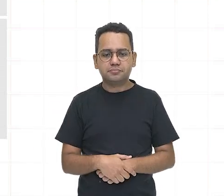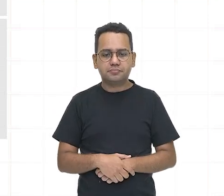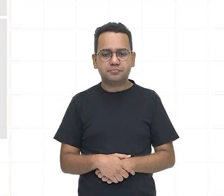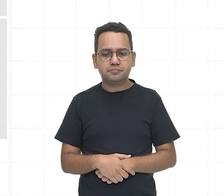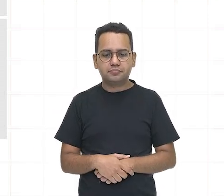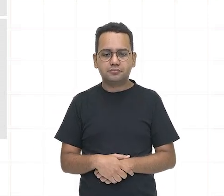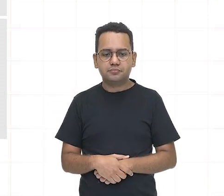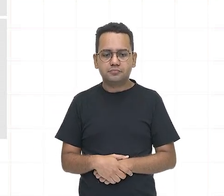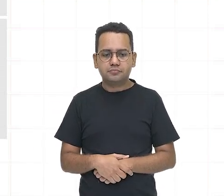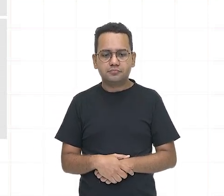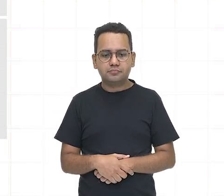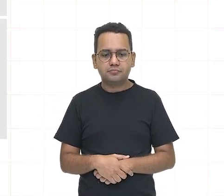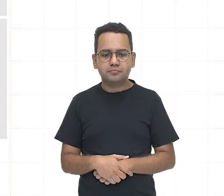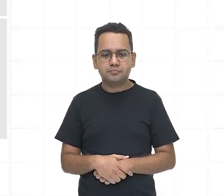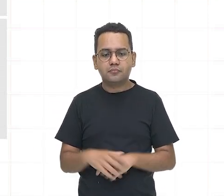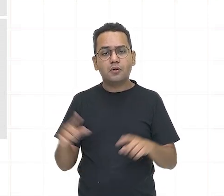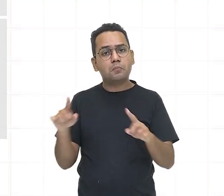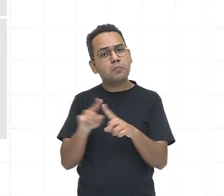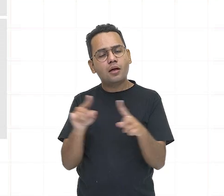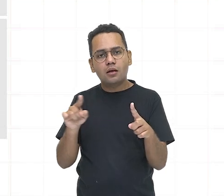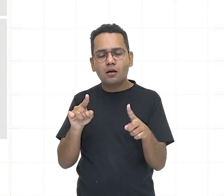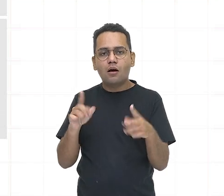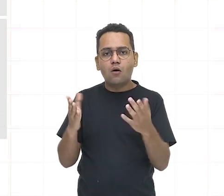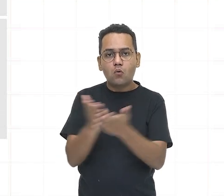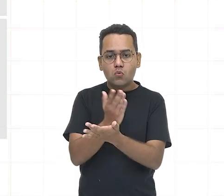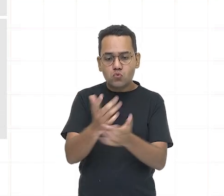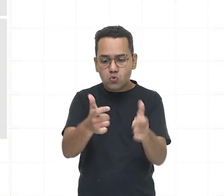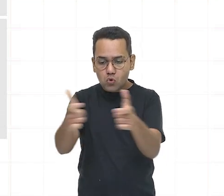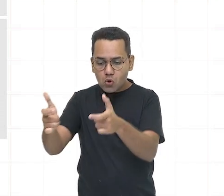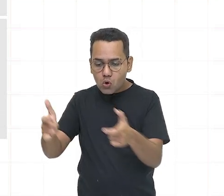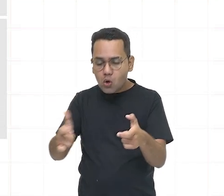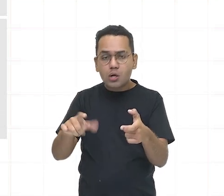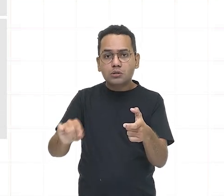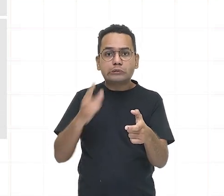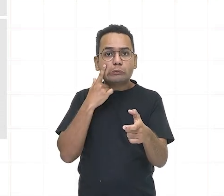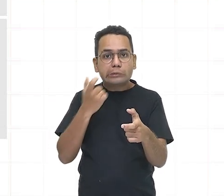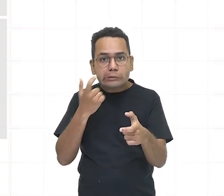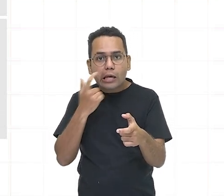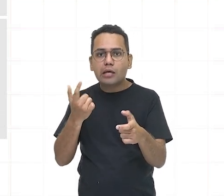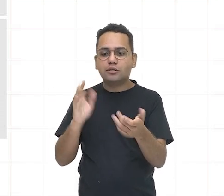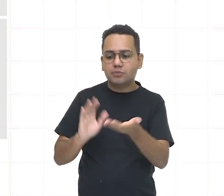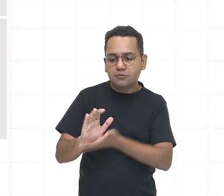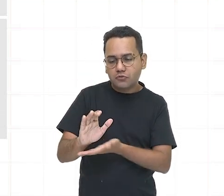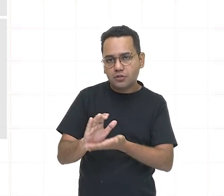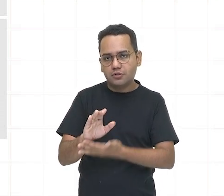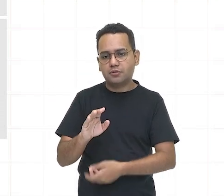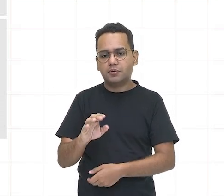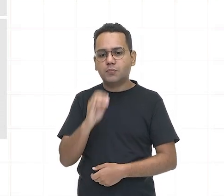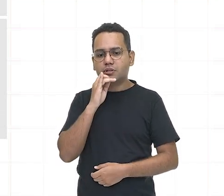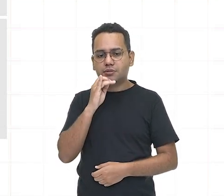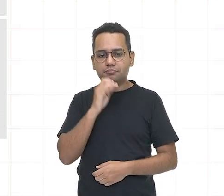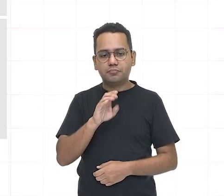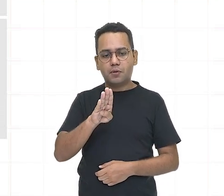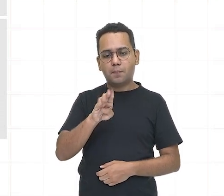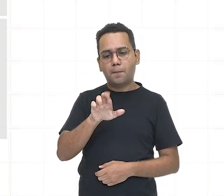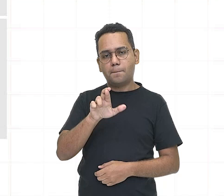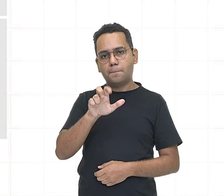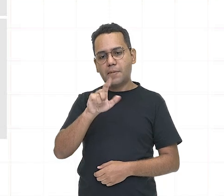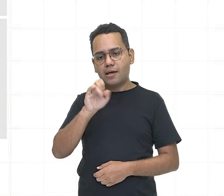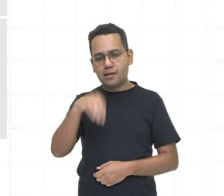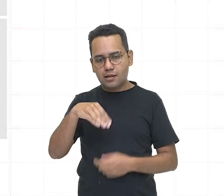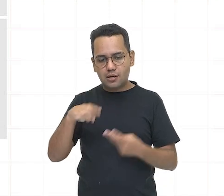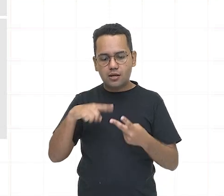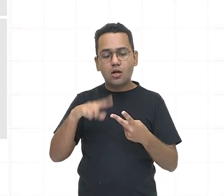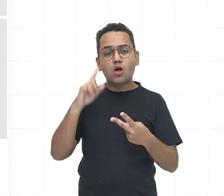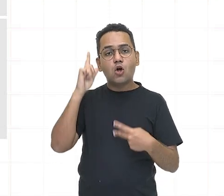cidades elas acabam chamando a atenção aí na Europa, como Berlim, né, e Londres e também